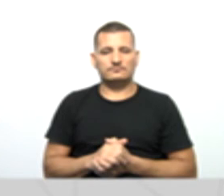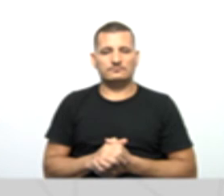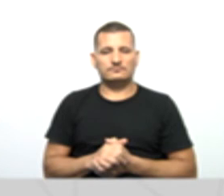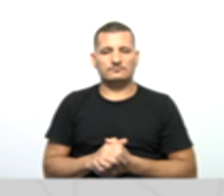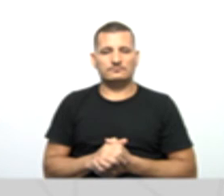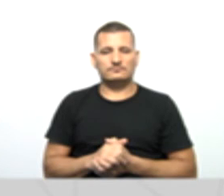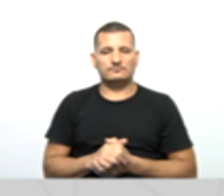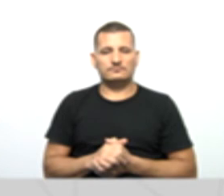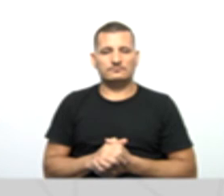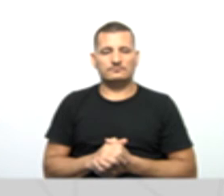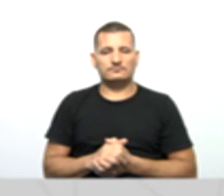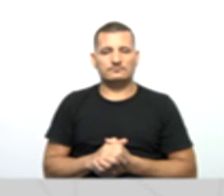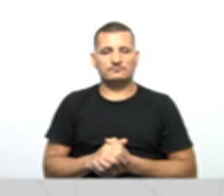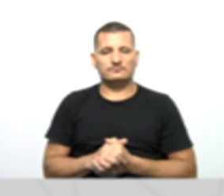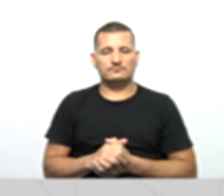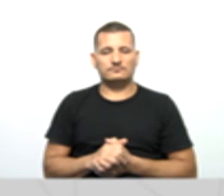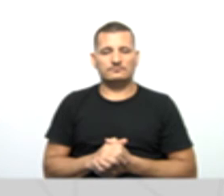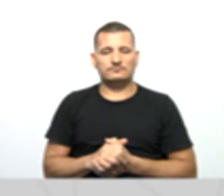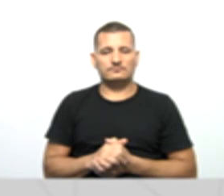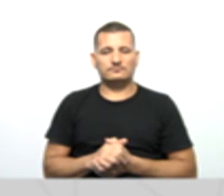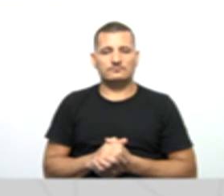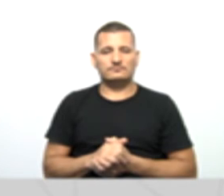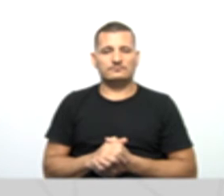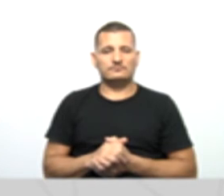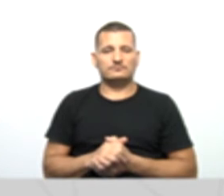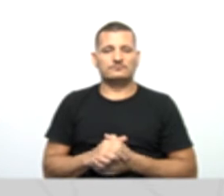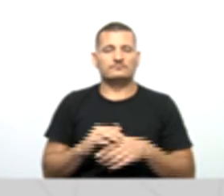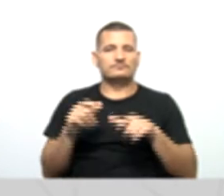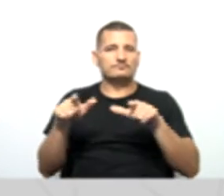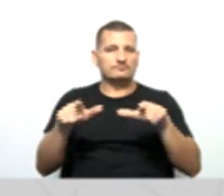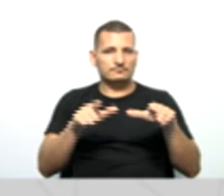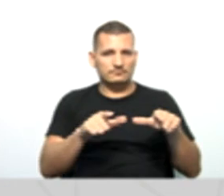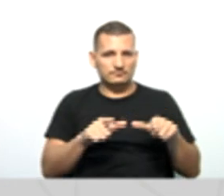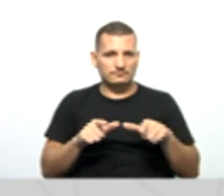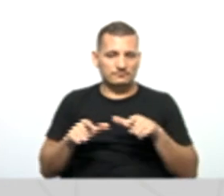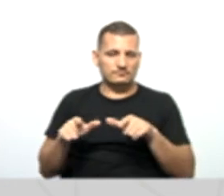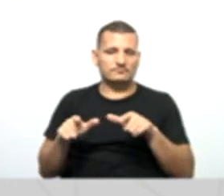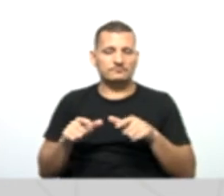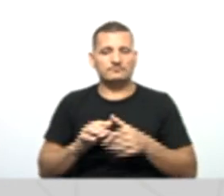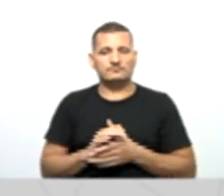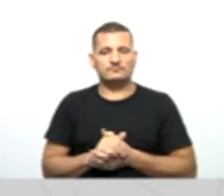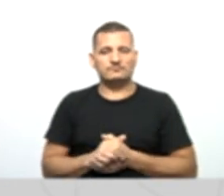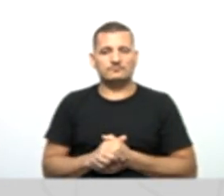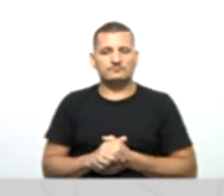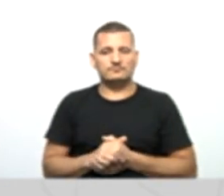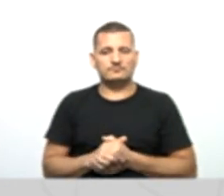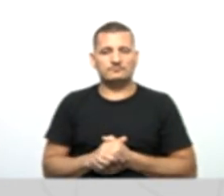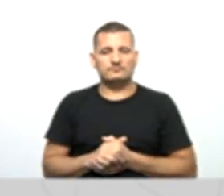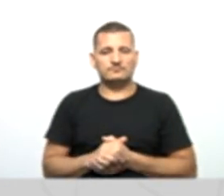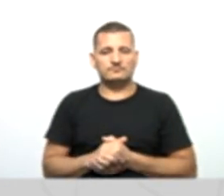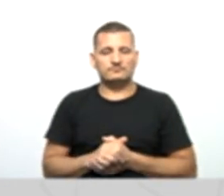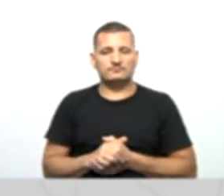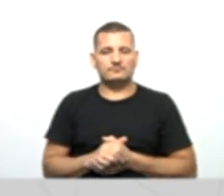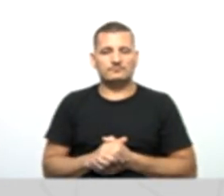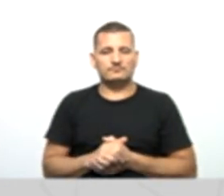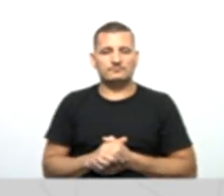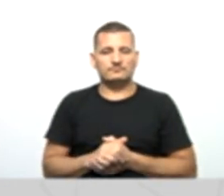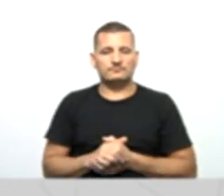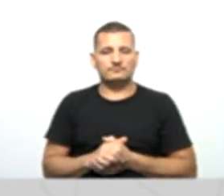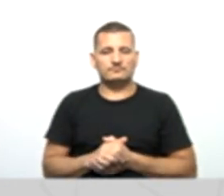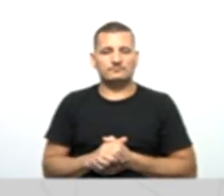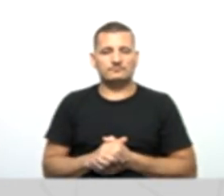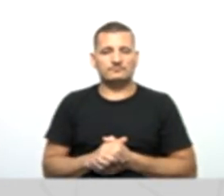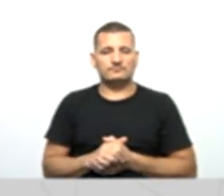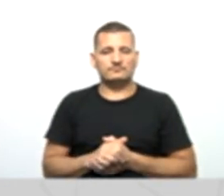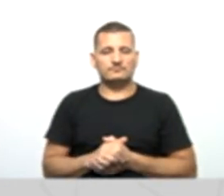comprar. Vou ter aqui, ó, um responsável também para poder buscar para a gente no mercado os